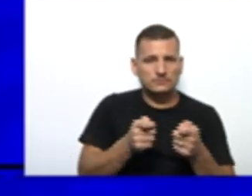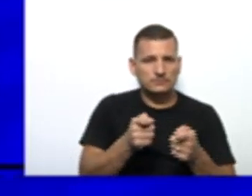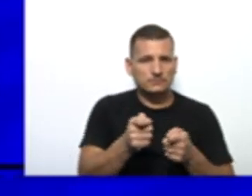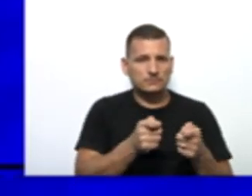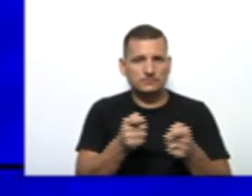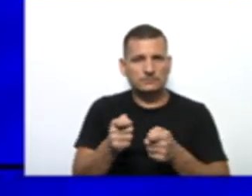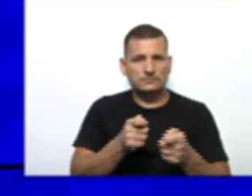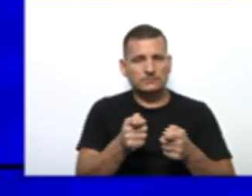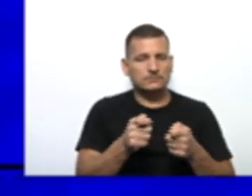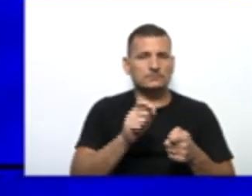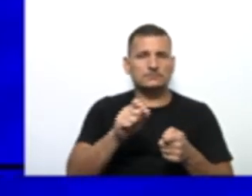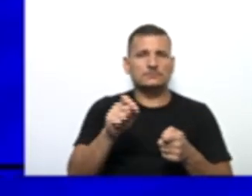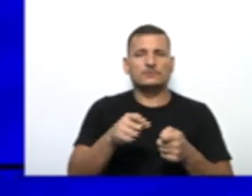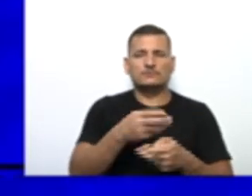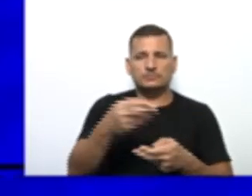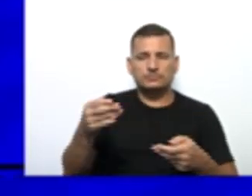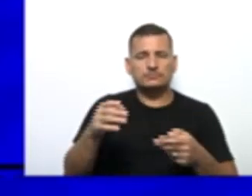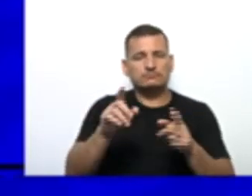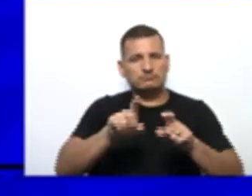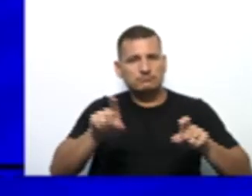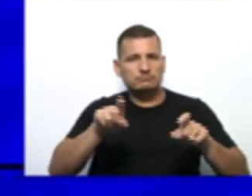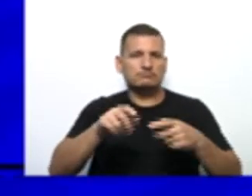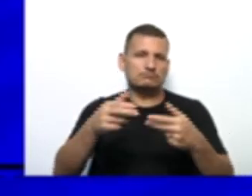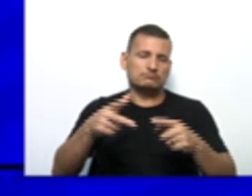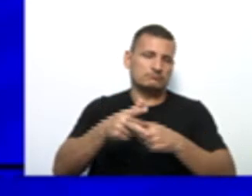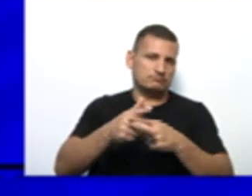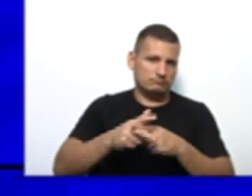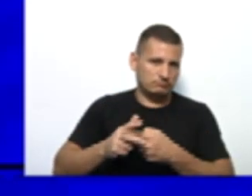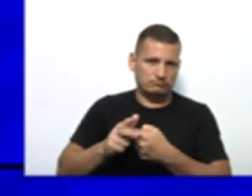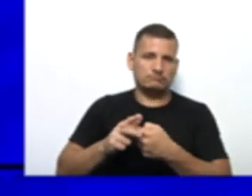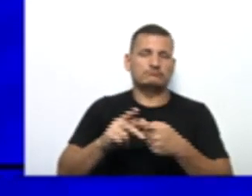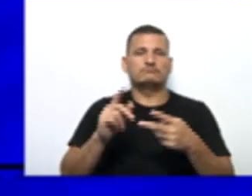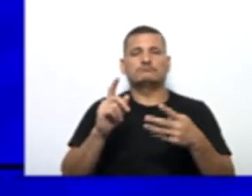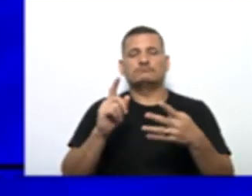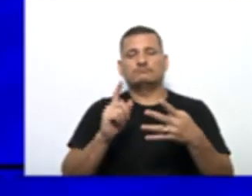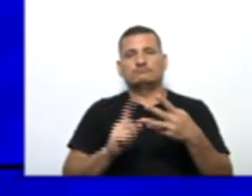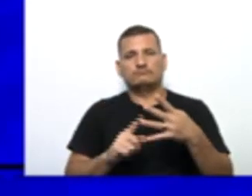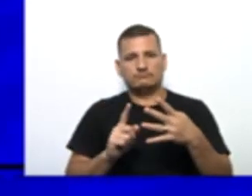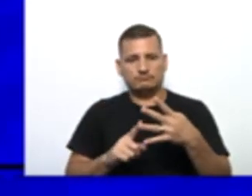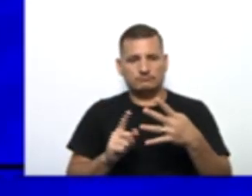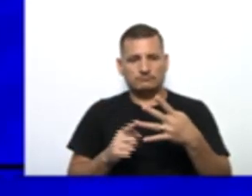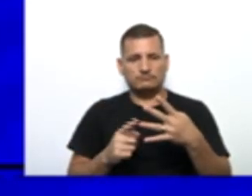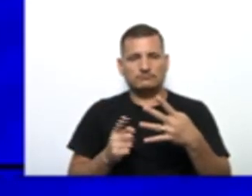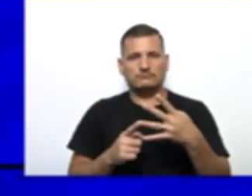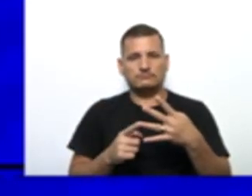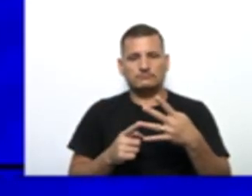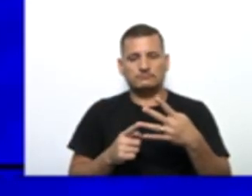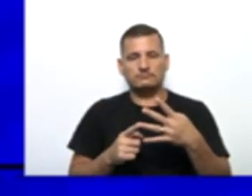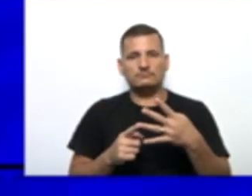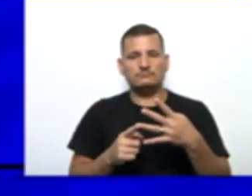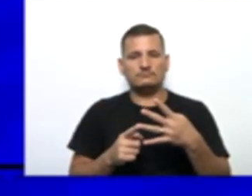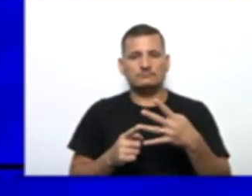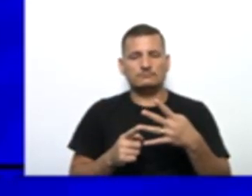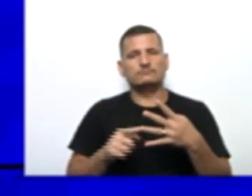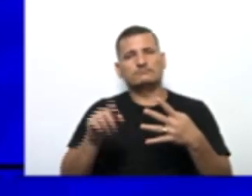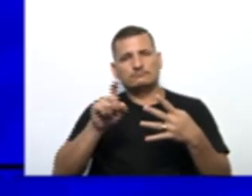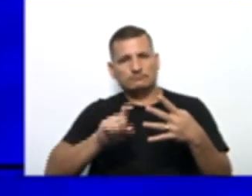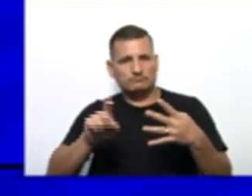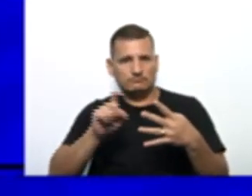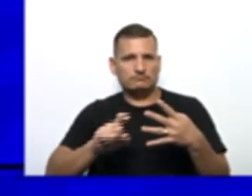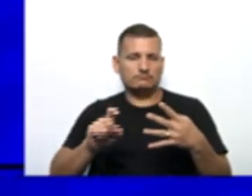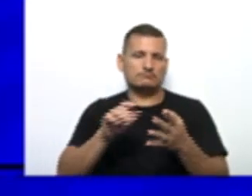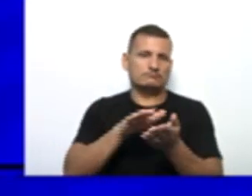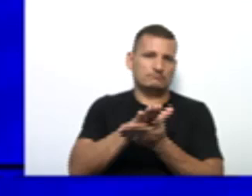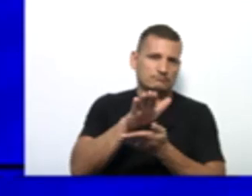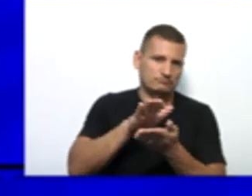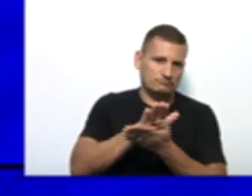garantia e distribuição dos equipamentos. Também é uma área designada para atender suporte de microinformática, computadores,